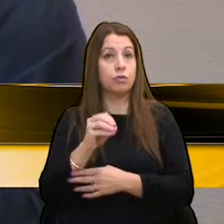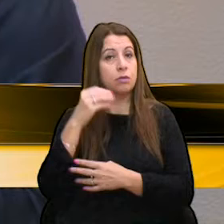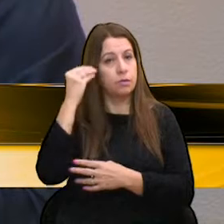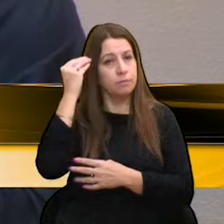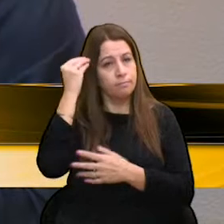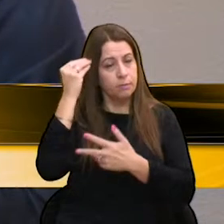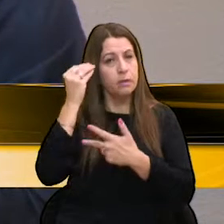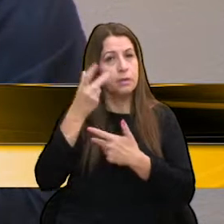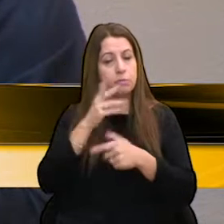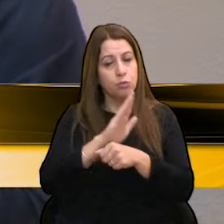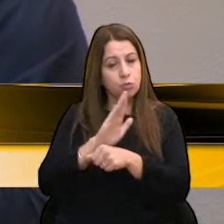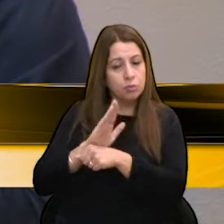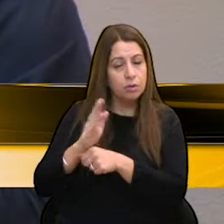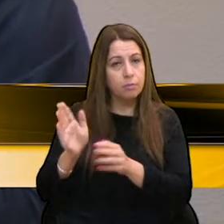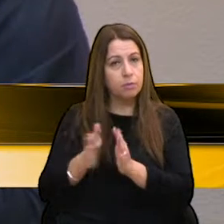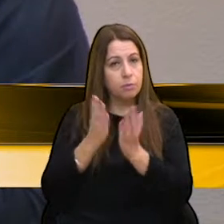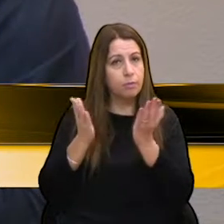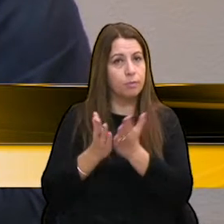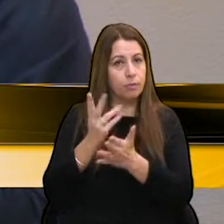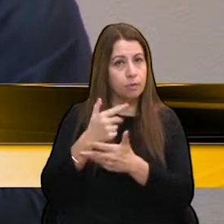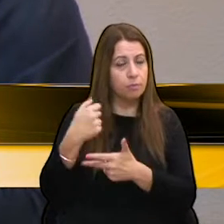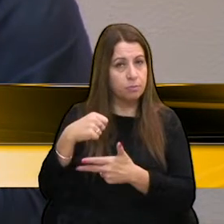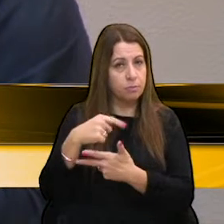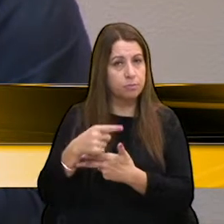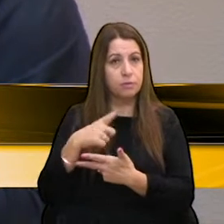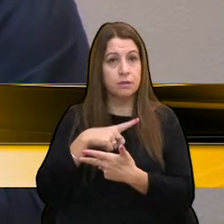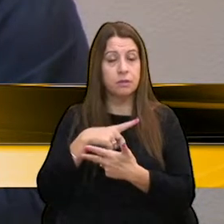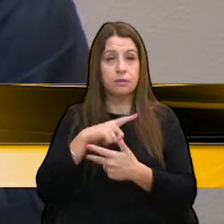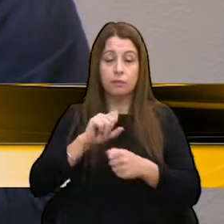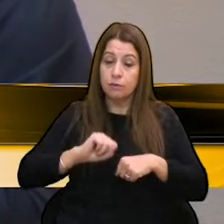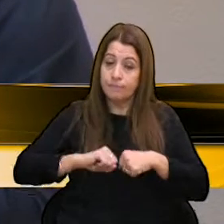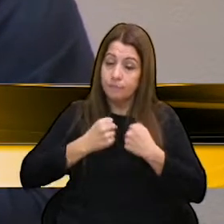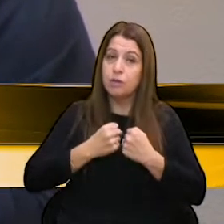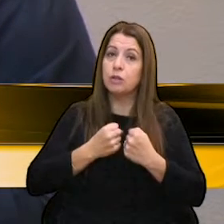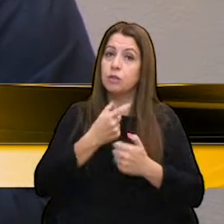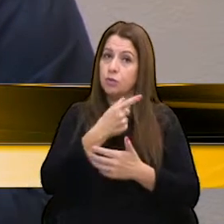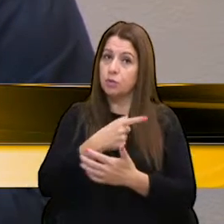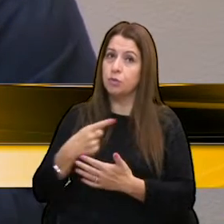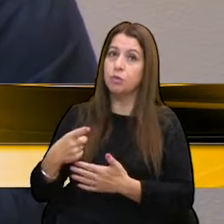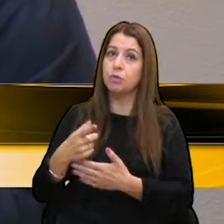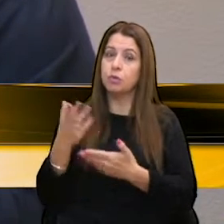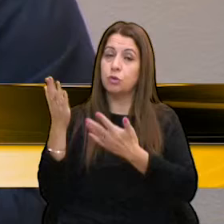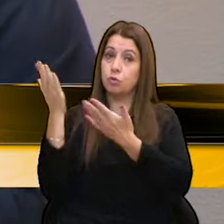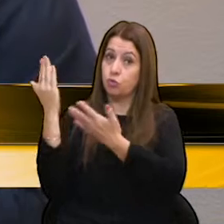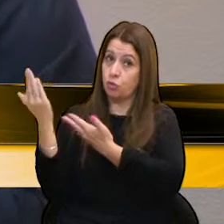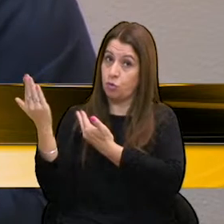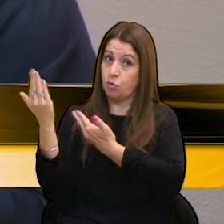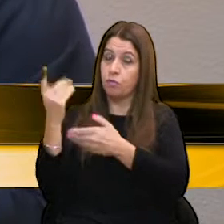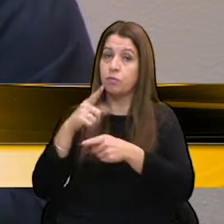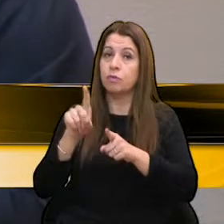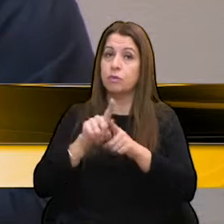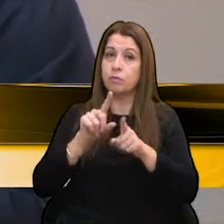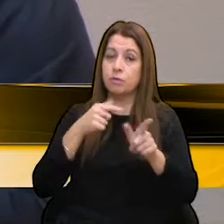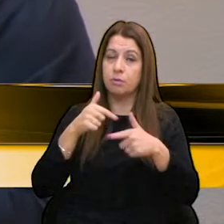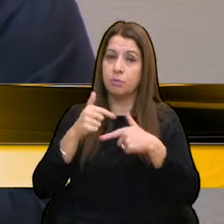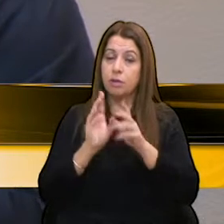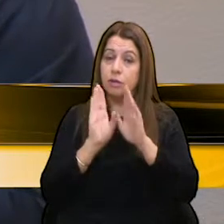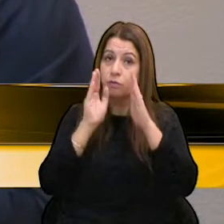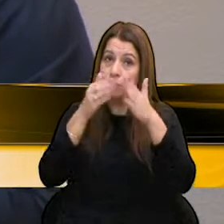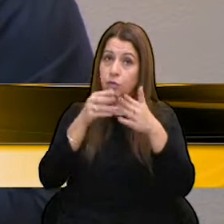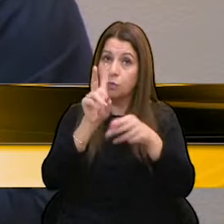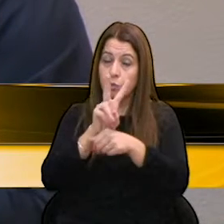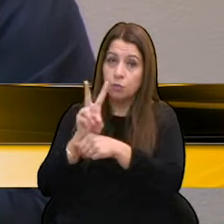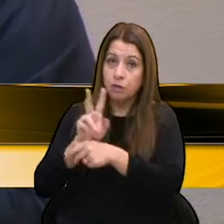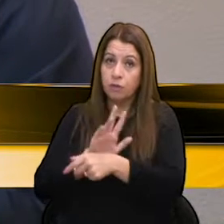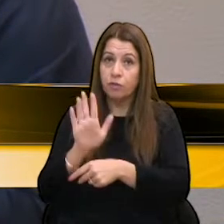no serviço aos mais pobres e necessitados, foi defensora, uma grande defensora da juventude e tinha um trabalho voltado à proteção